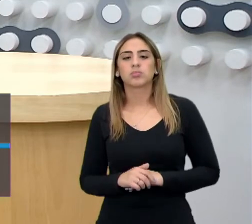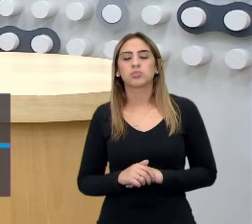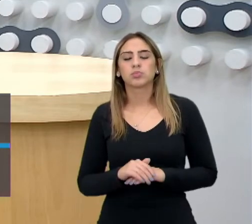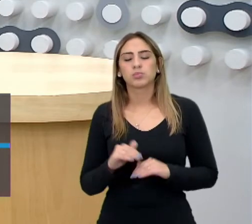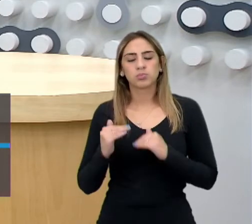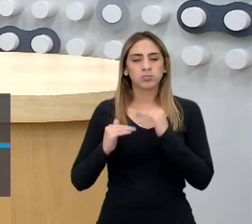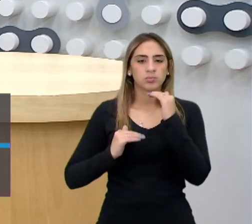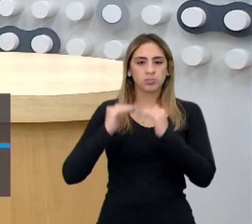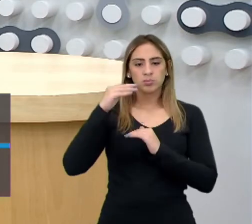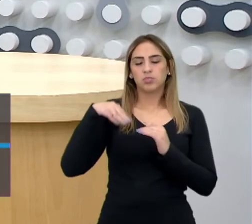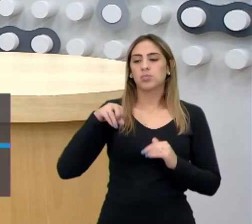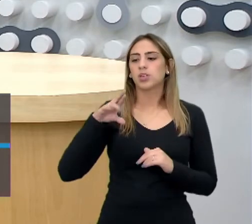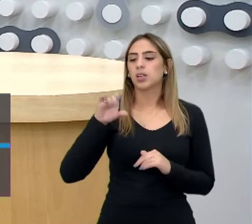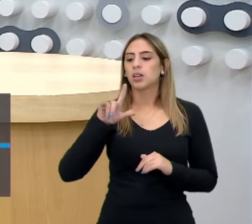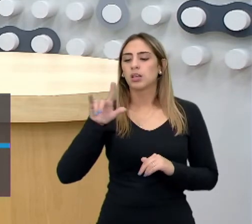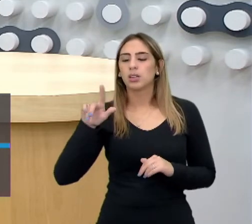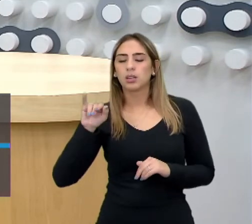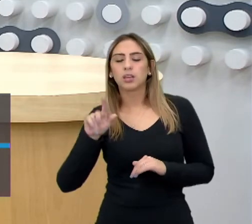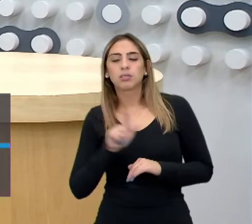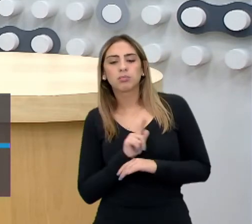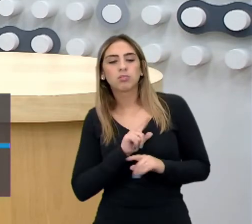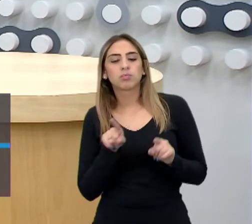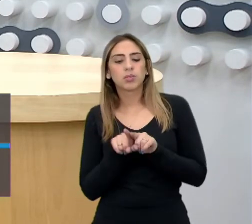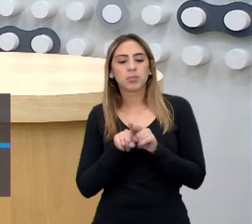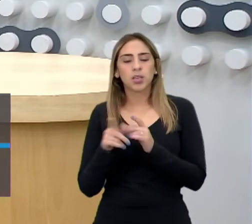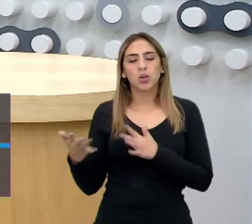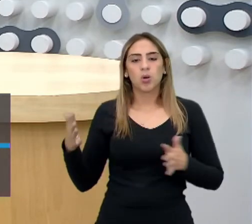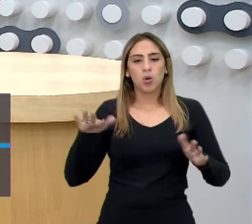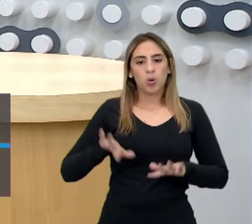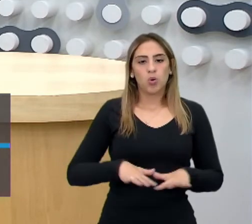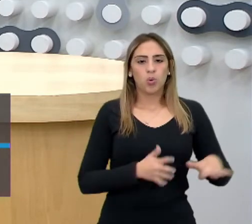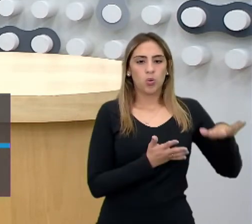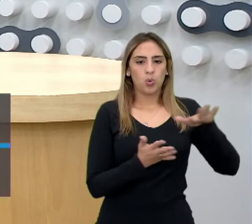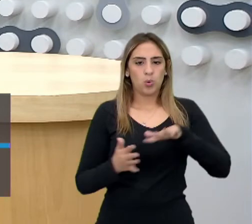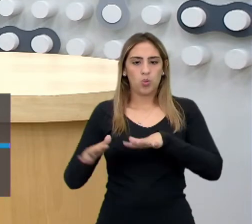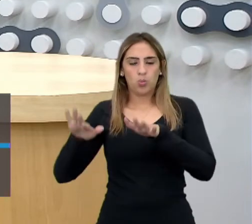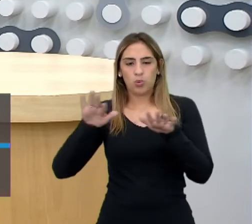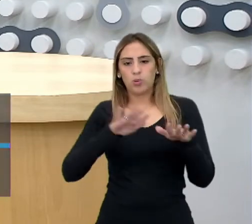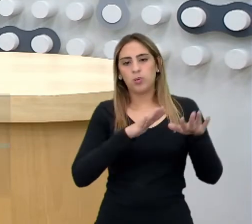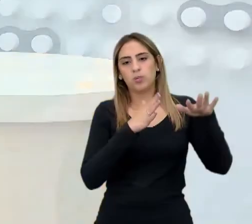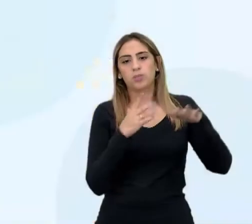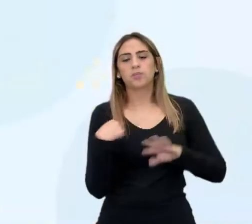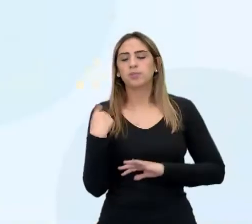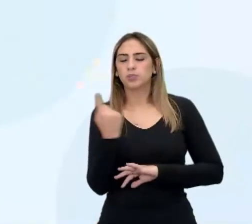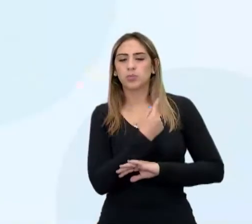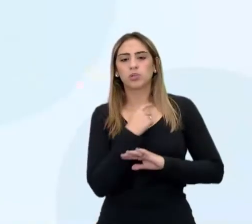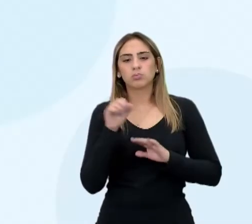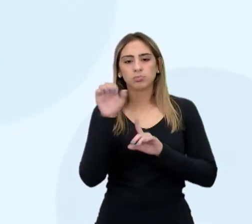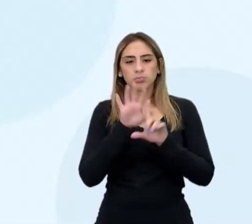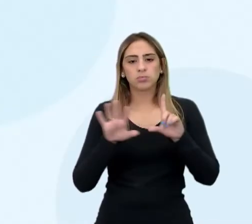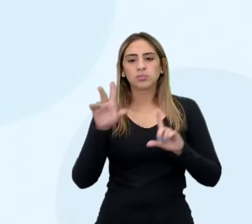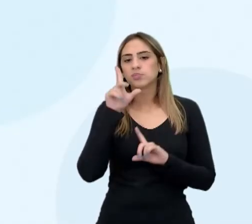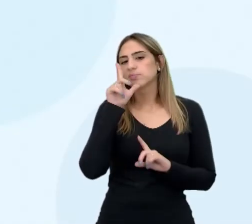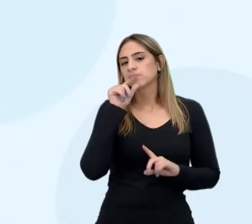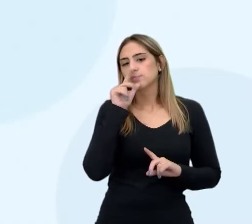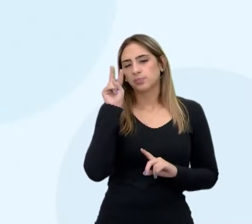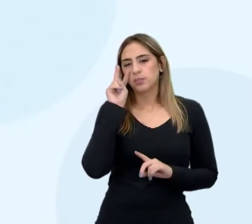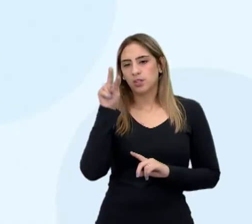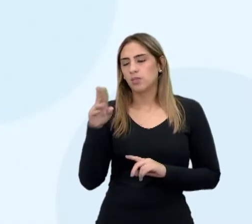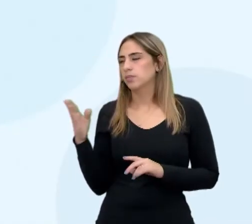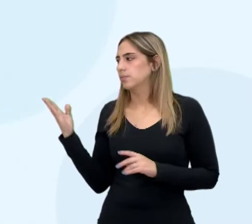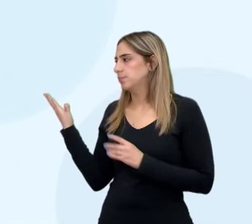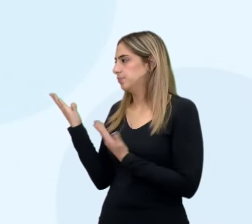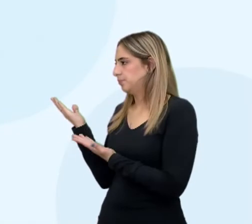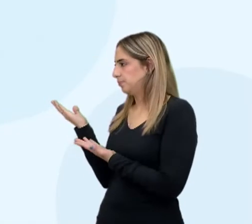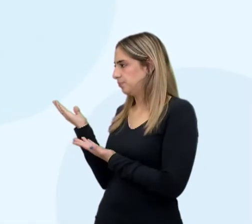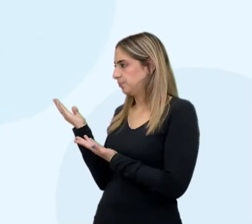de Mercalli, também teve um grande tsunami aí. E a gravura mostra, né, a imagem aí das águas, né, lá no fundo,